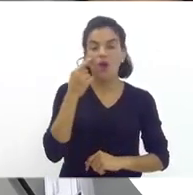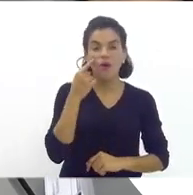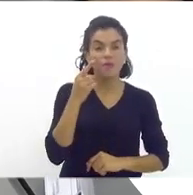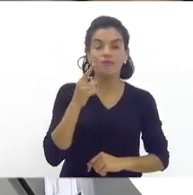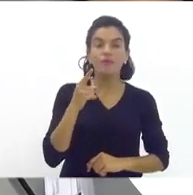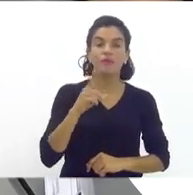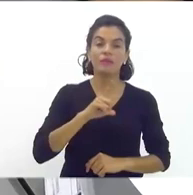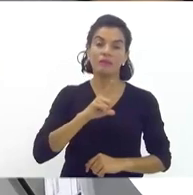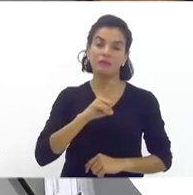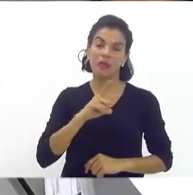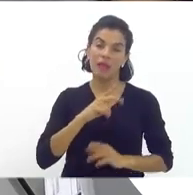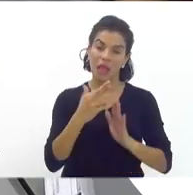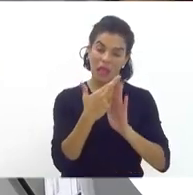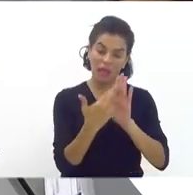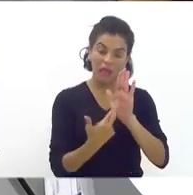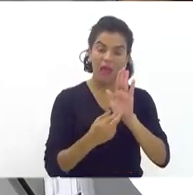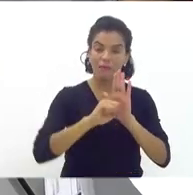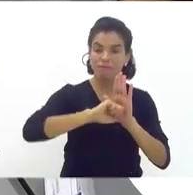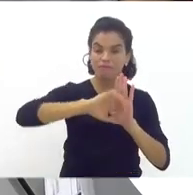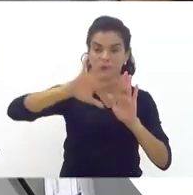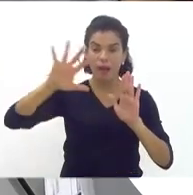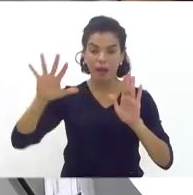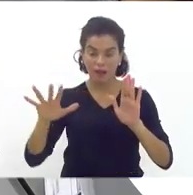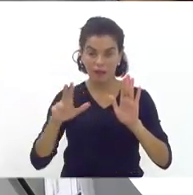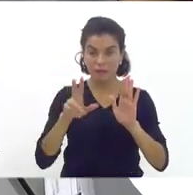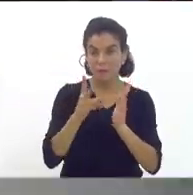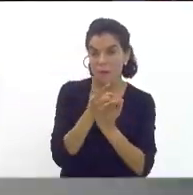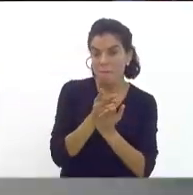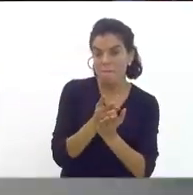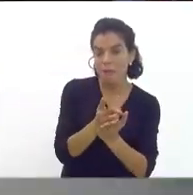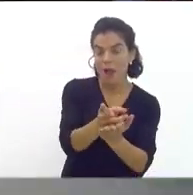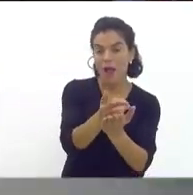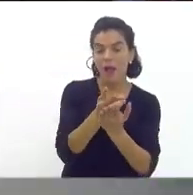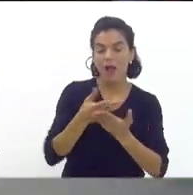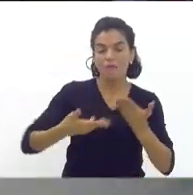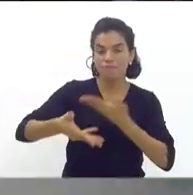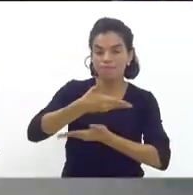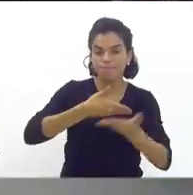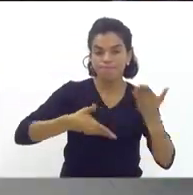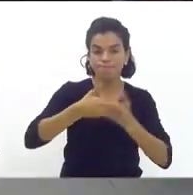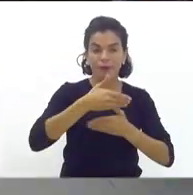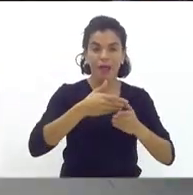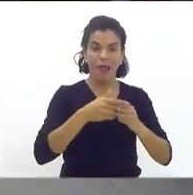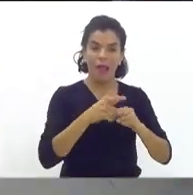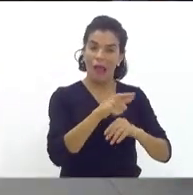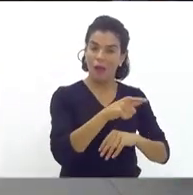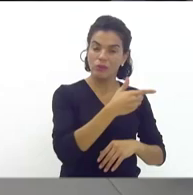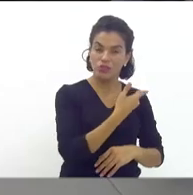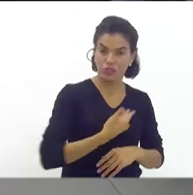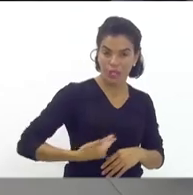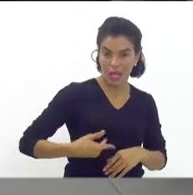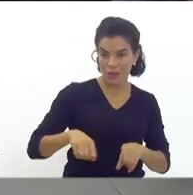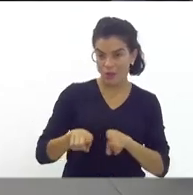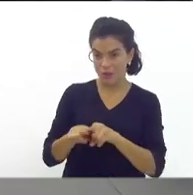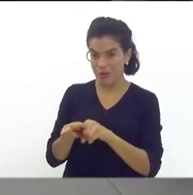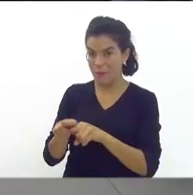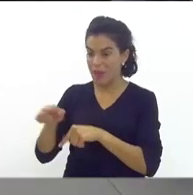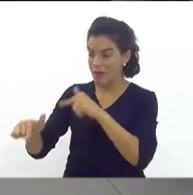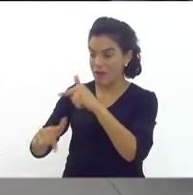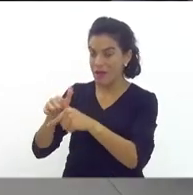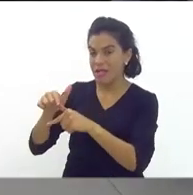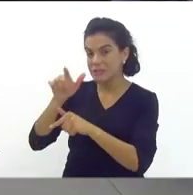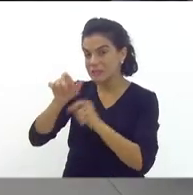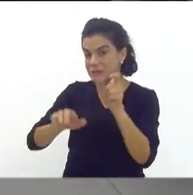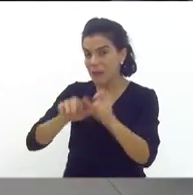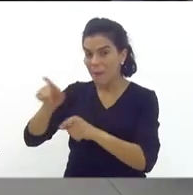existência de regras Claras estabilidade nas relações envolvendo poder concedente concessionárias e usuários